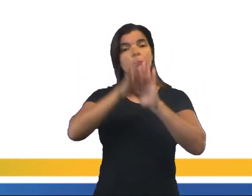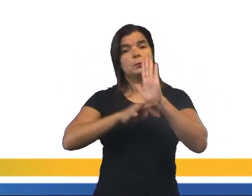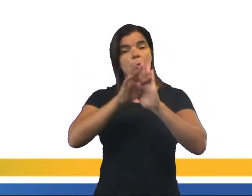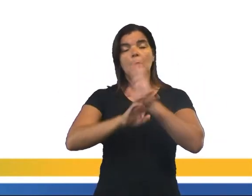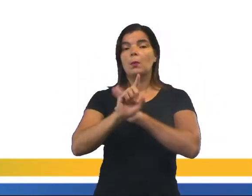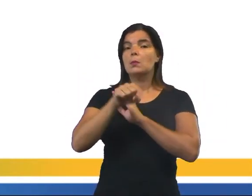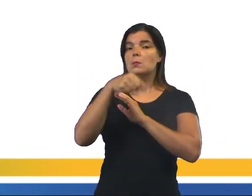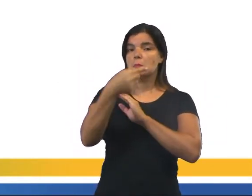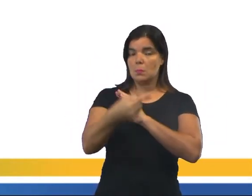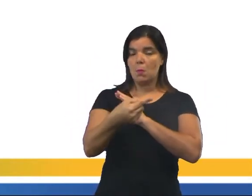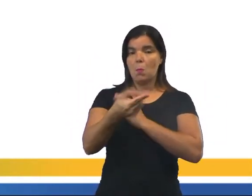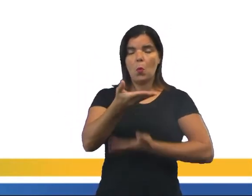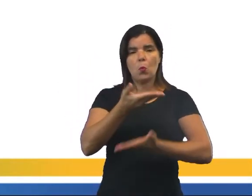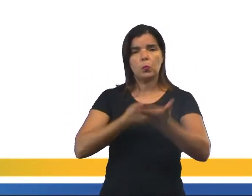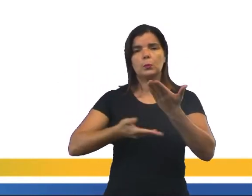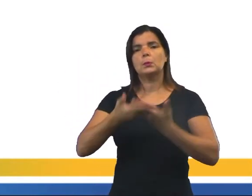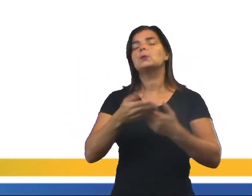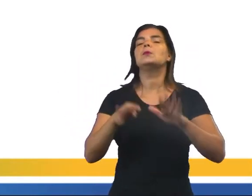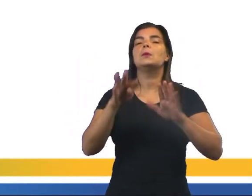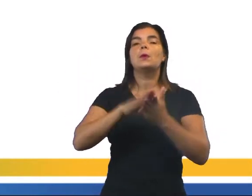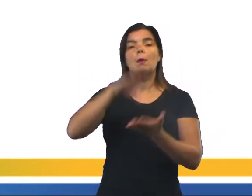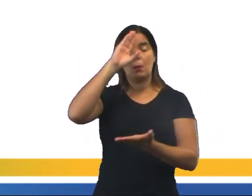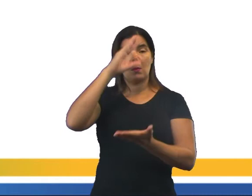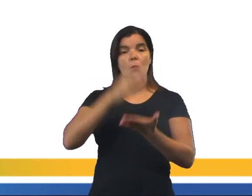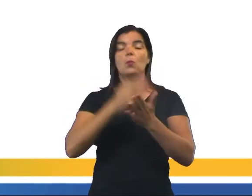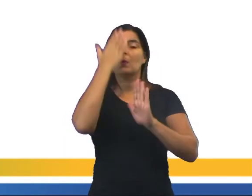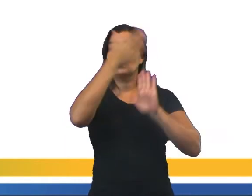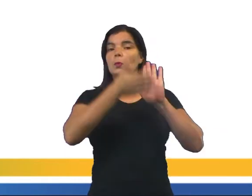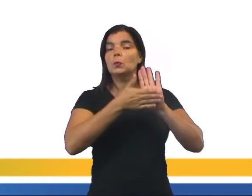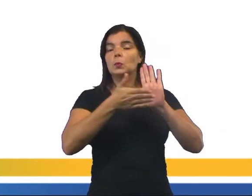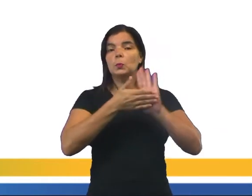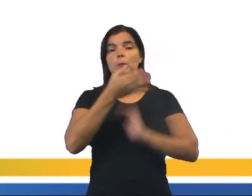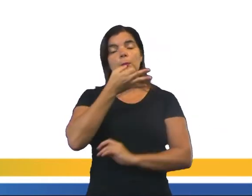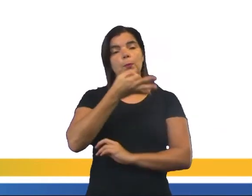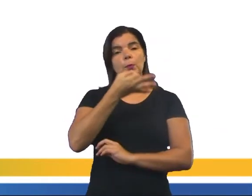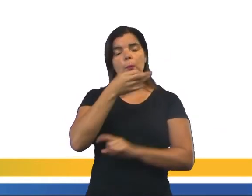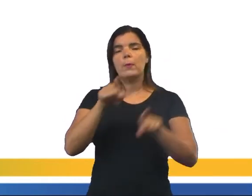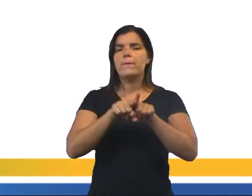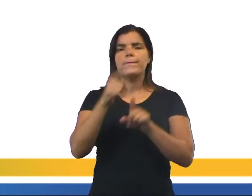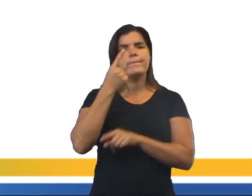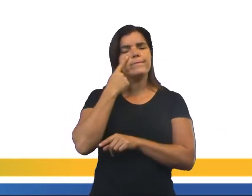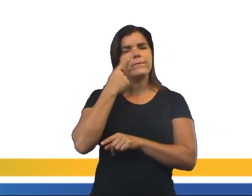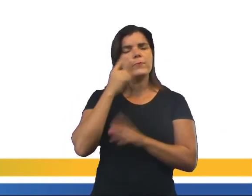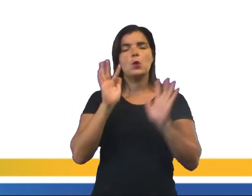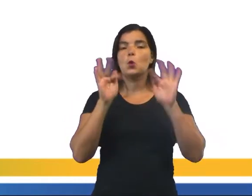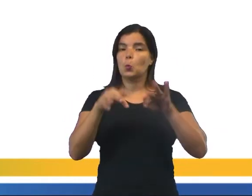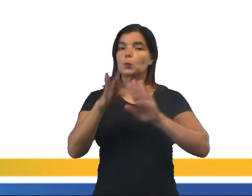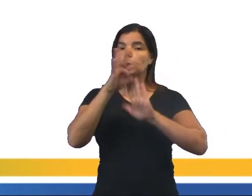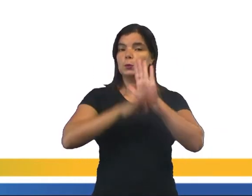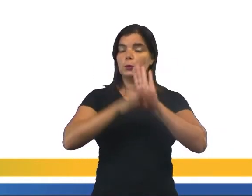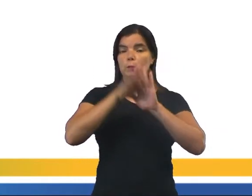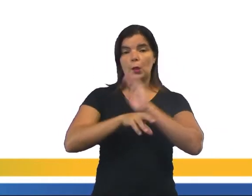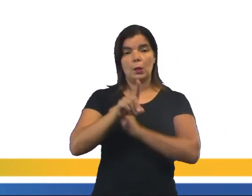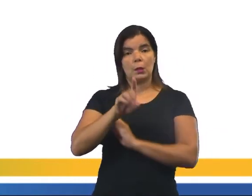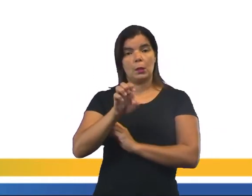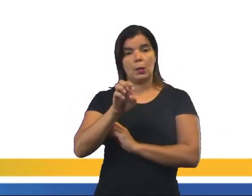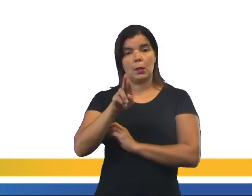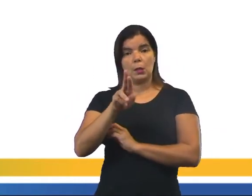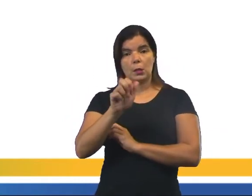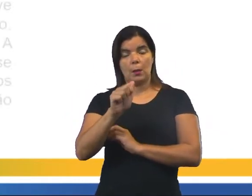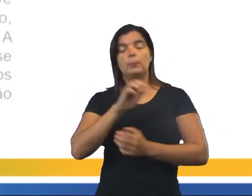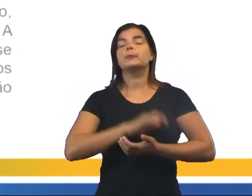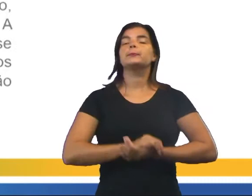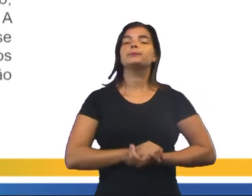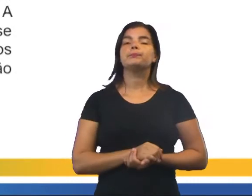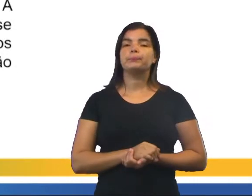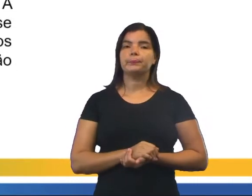seguida, reiterar a tese, agora comprovada pelos argumentos. Veja como é a conclusão do texto de Débora Diniz e Gisele